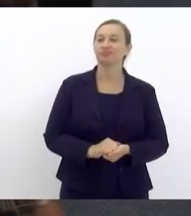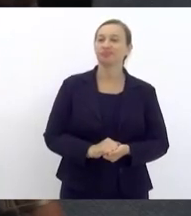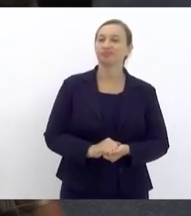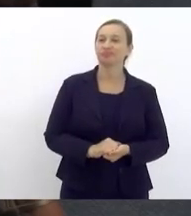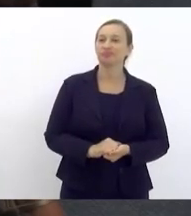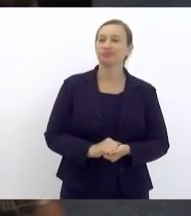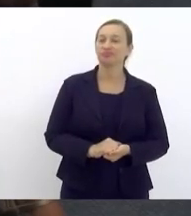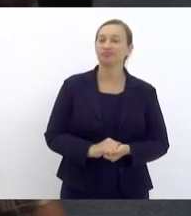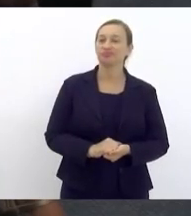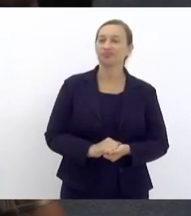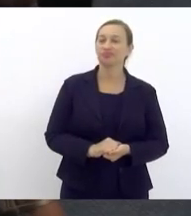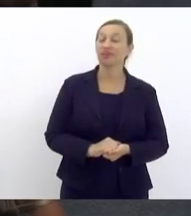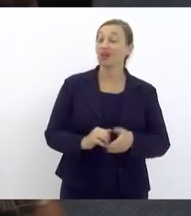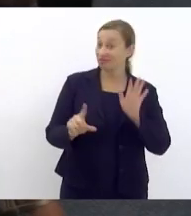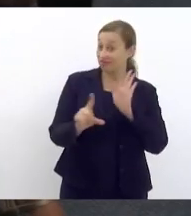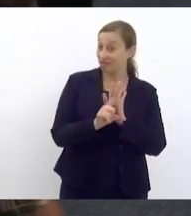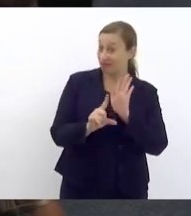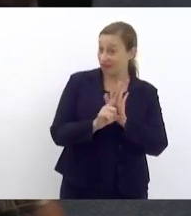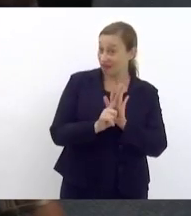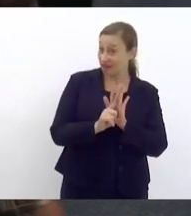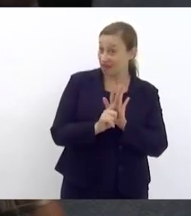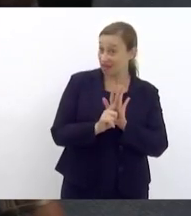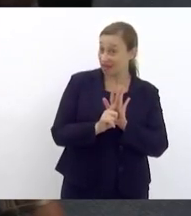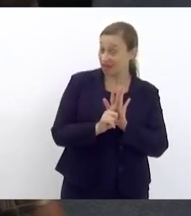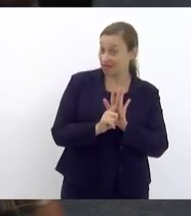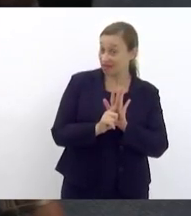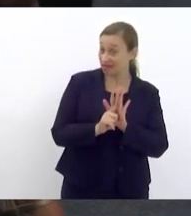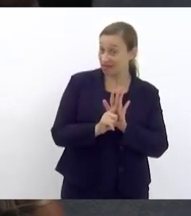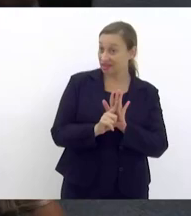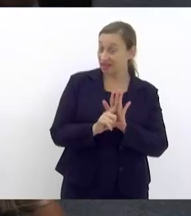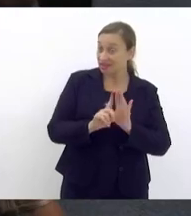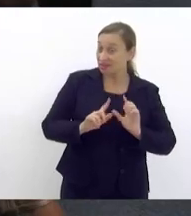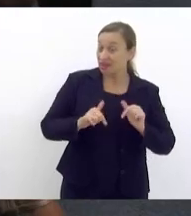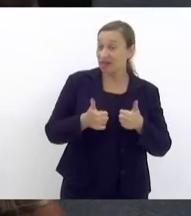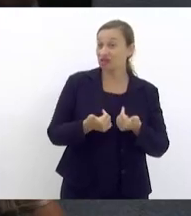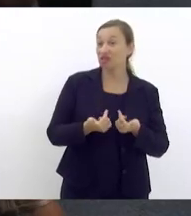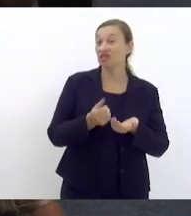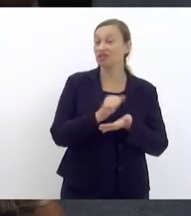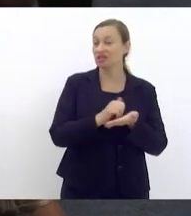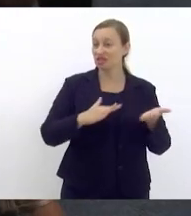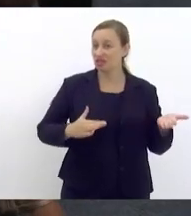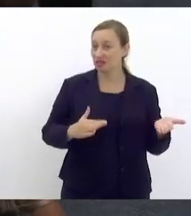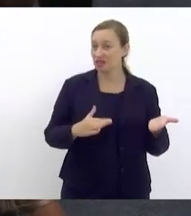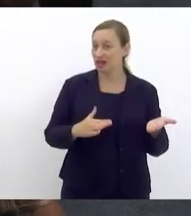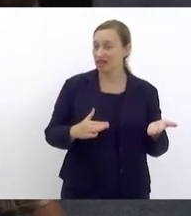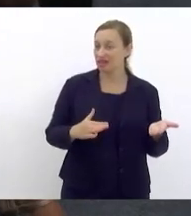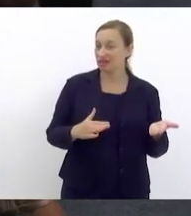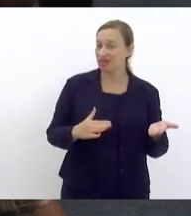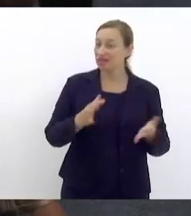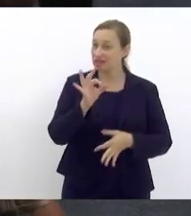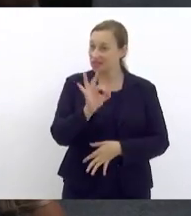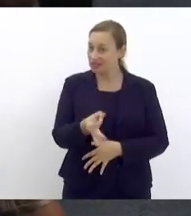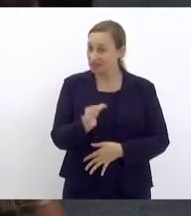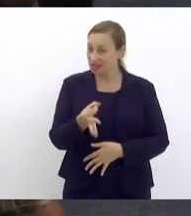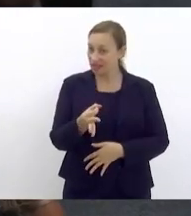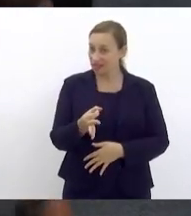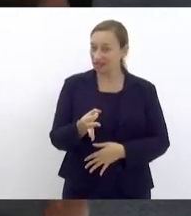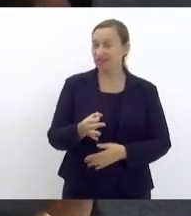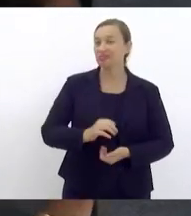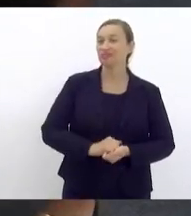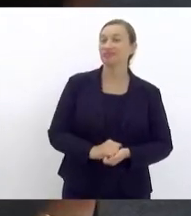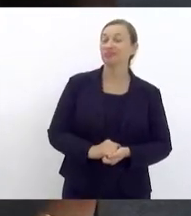a nossa lei para gerir essa atividade de uma forma mais correta e mais dinâmica